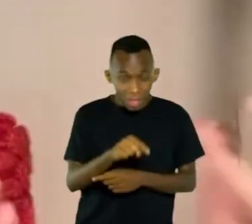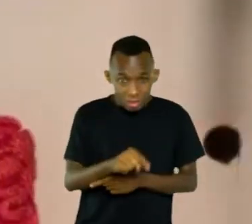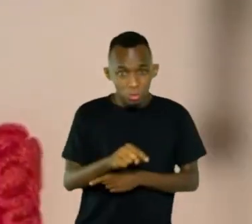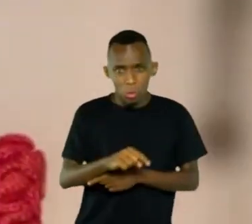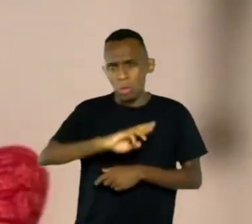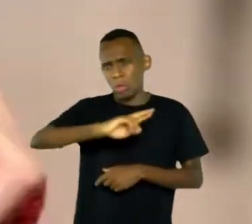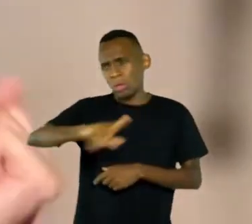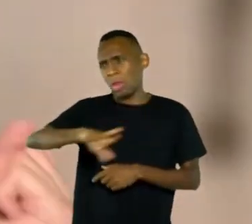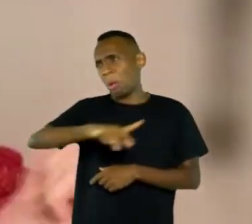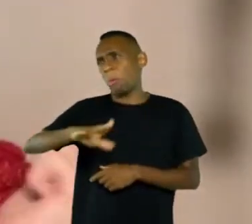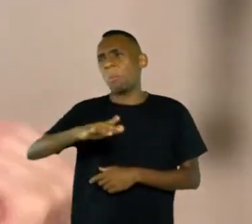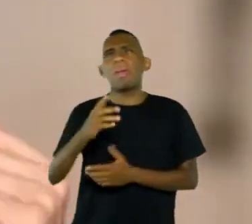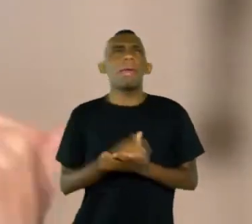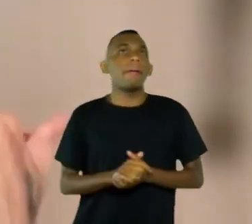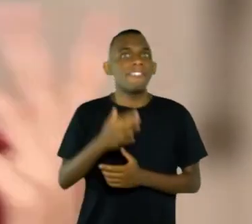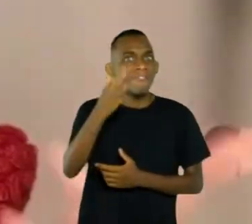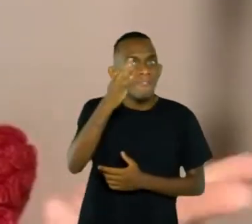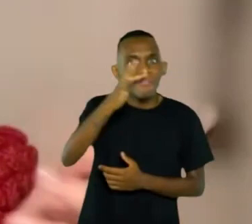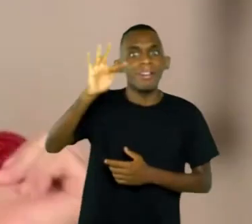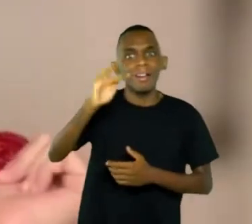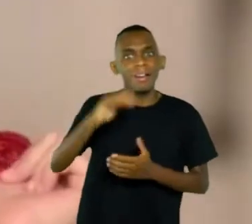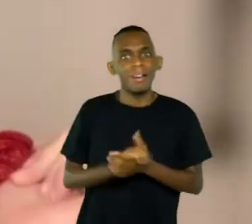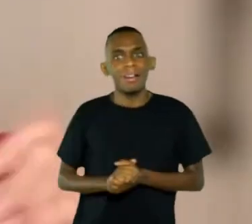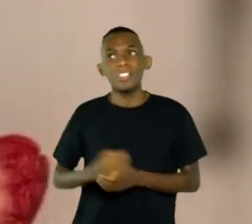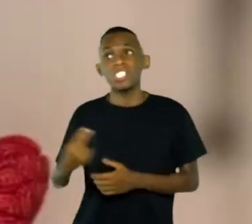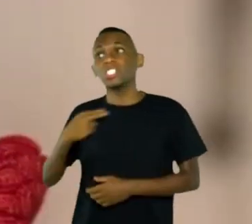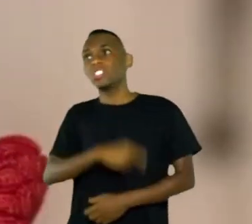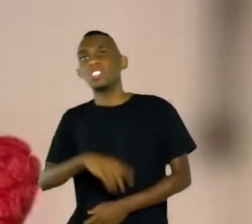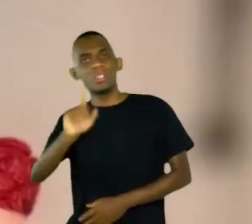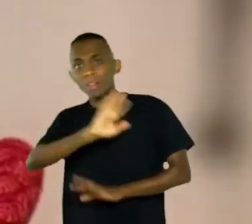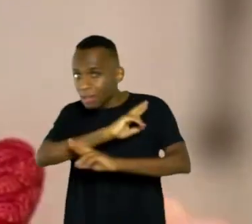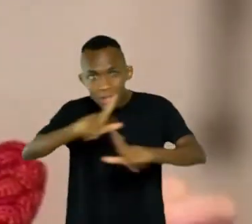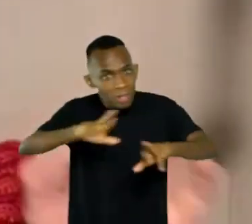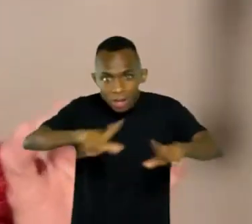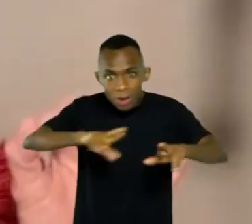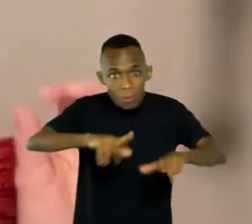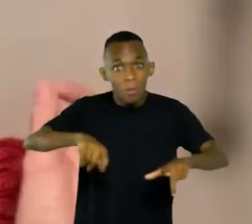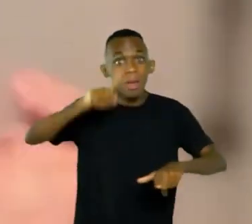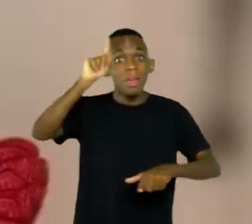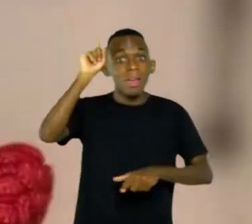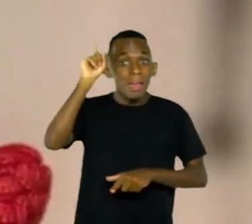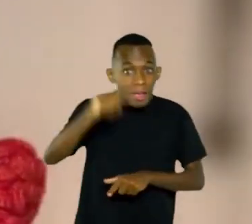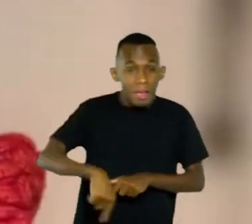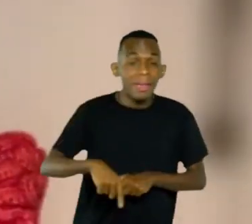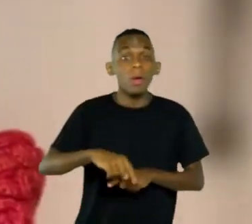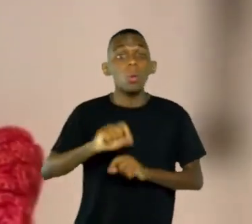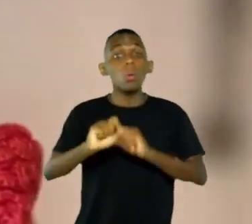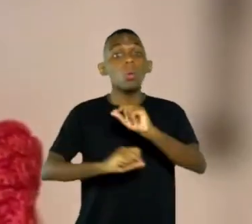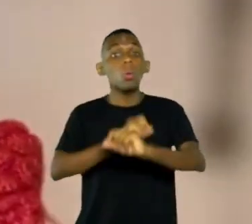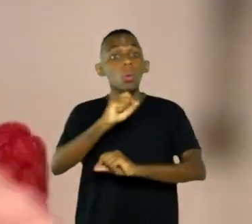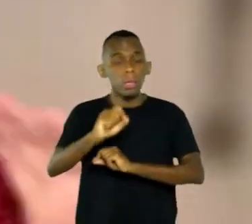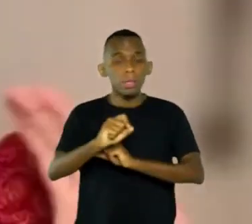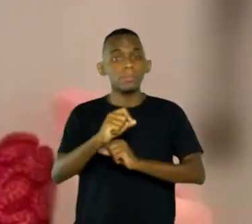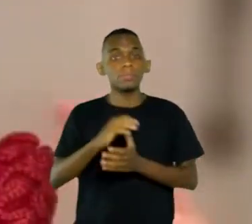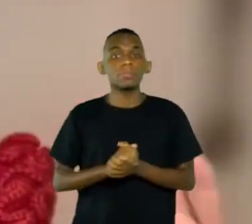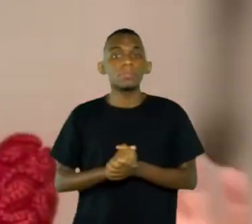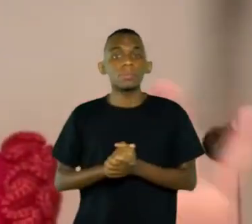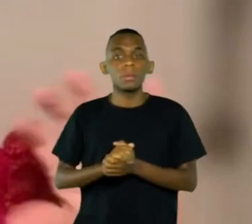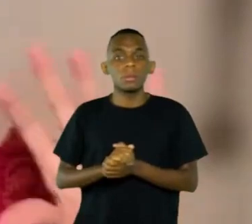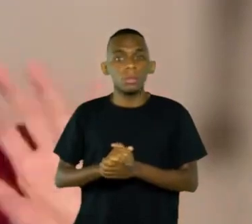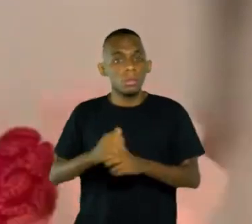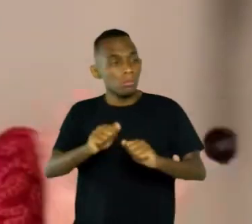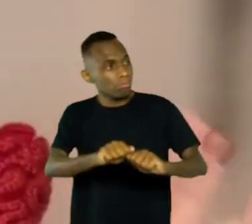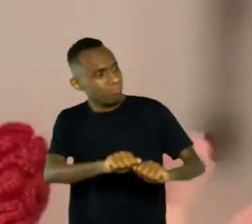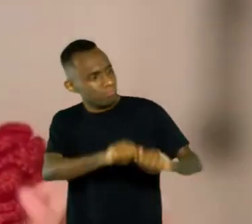A última notícia dá conta de que esse é o lugar mais visitado do mundo, eu acho que essas estatísticas estão erradas. E aparece uma placa escrito,